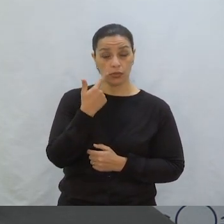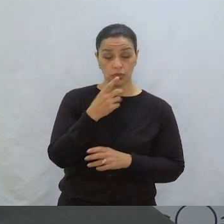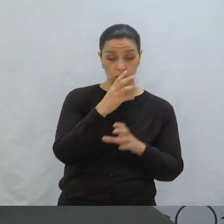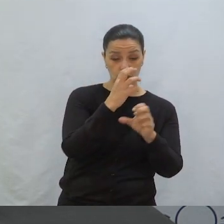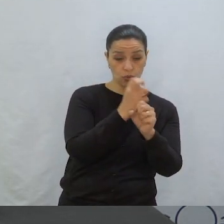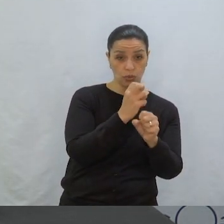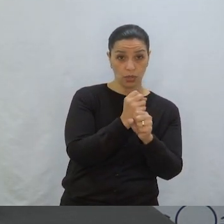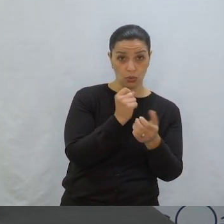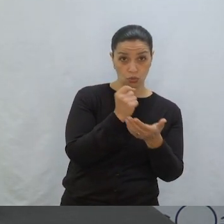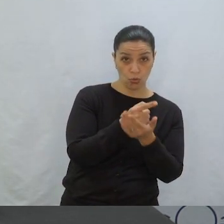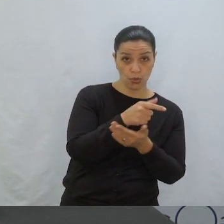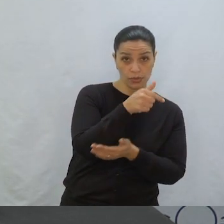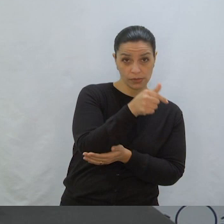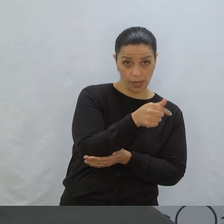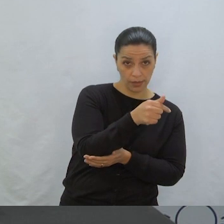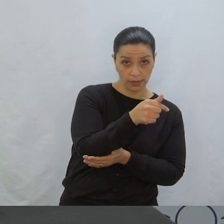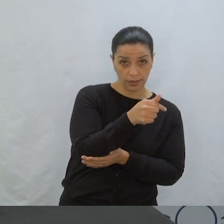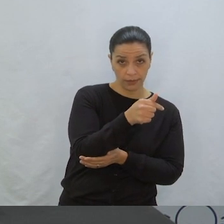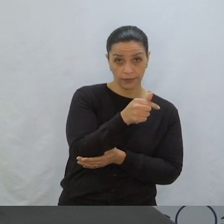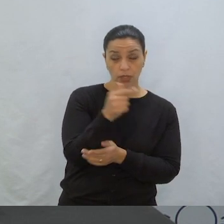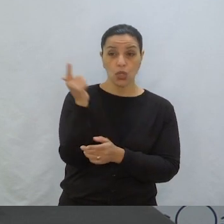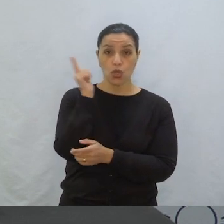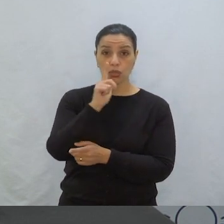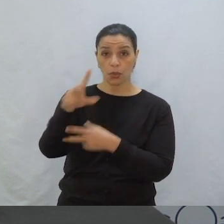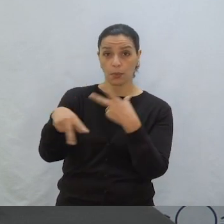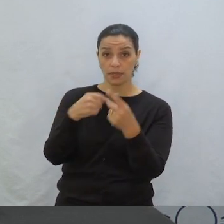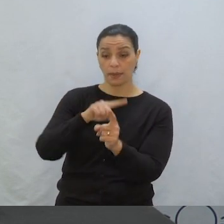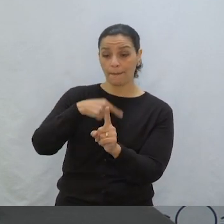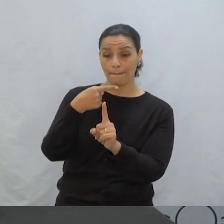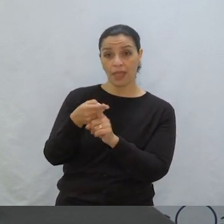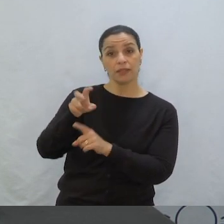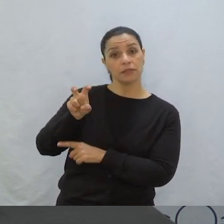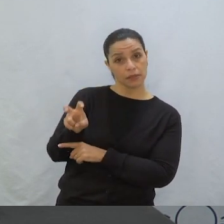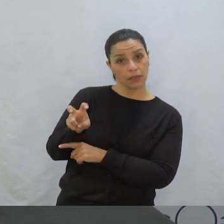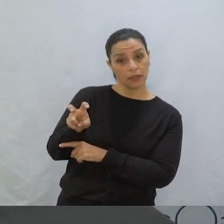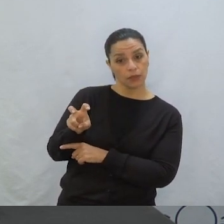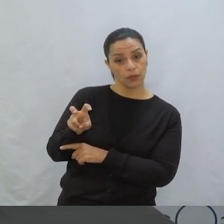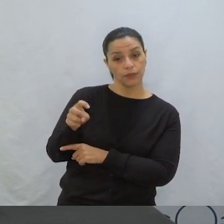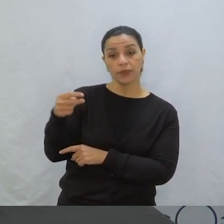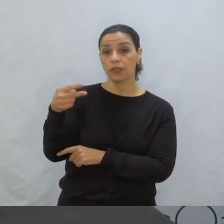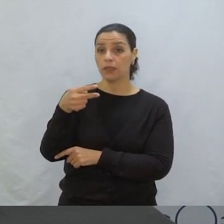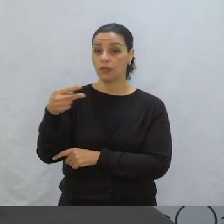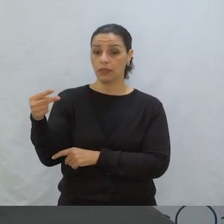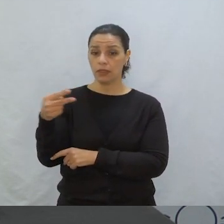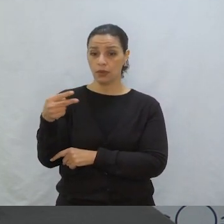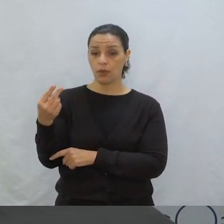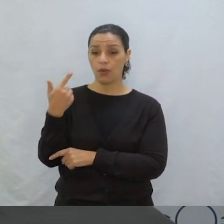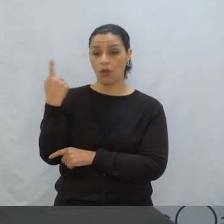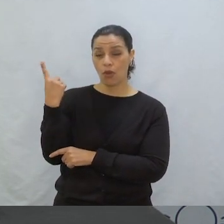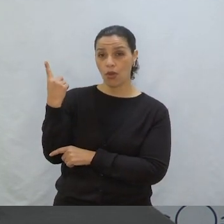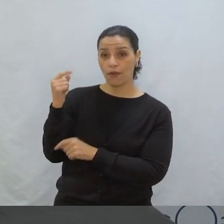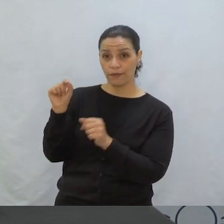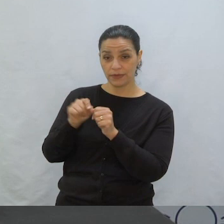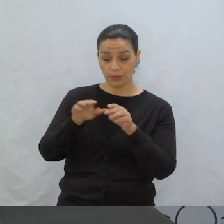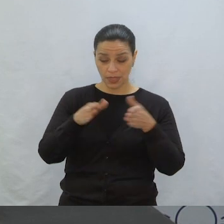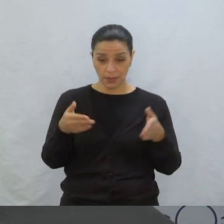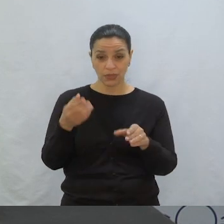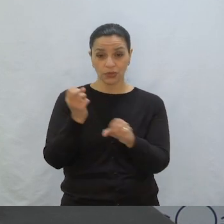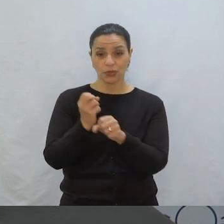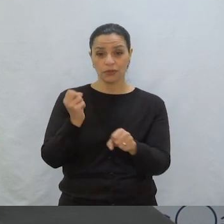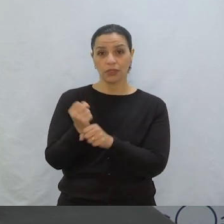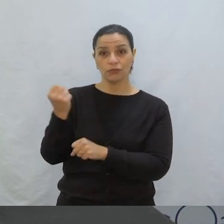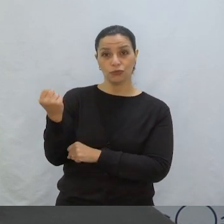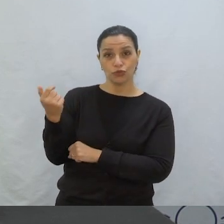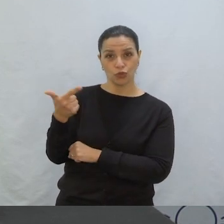Novamente, ela comprou 7 lápis e ganhou mais 5. Nós fizemos aqui na mesa,